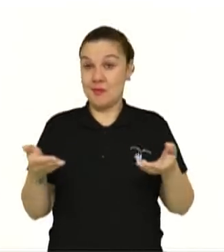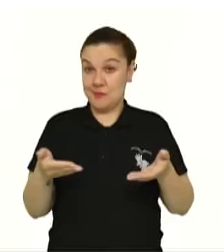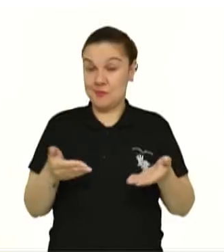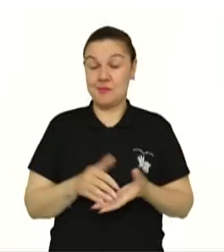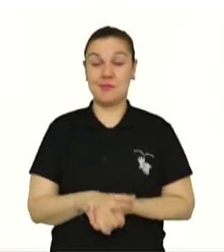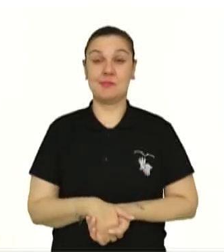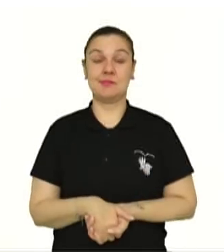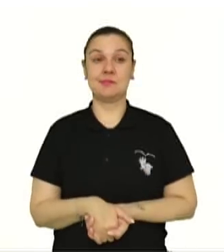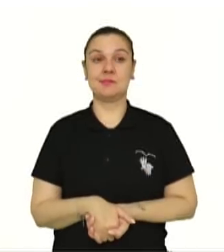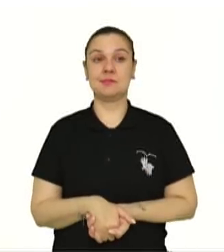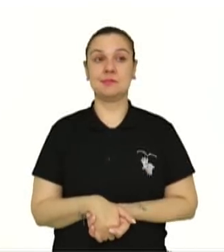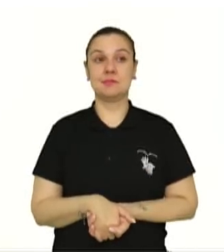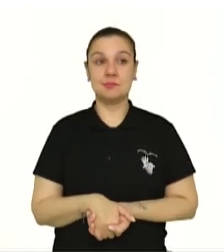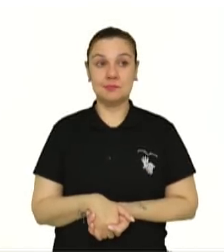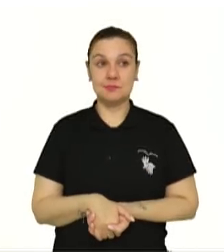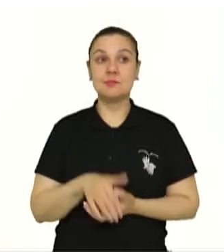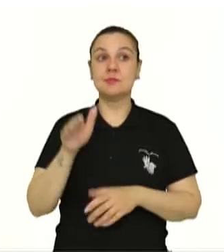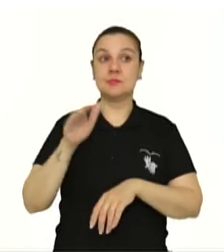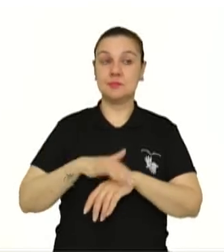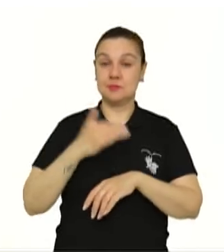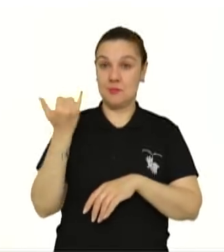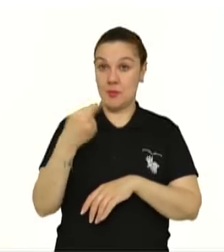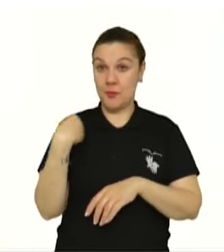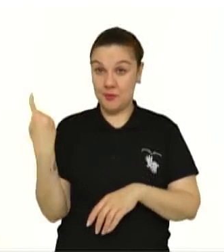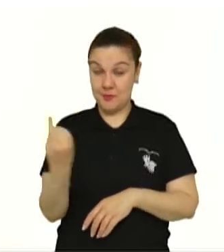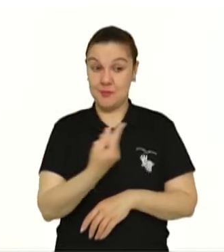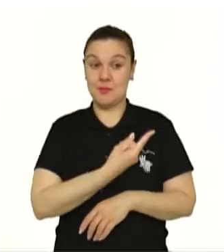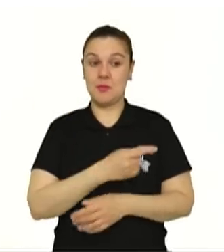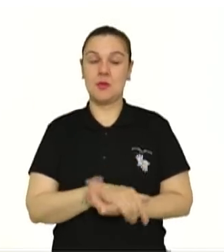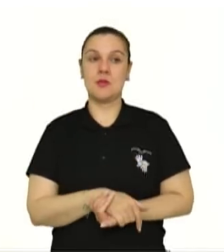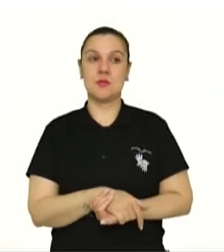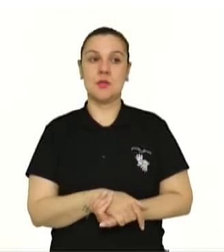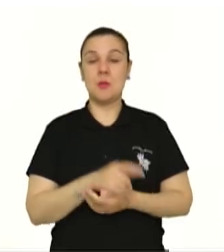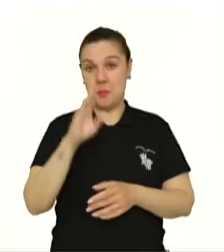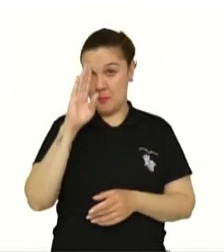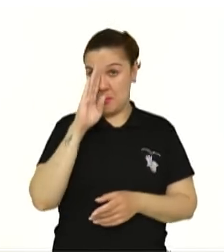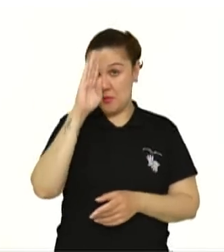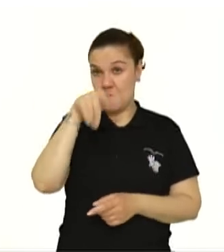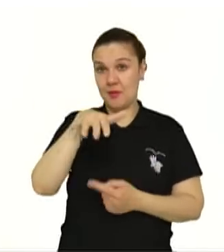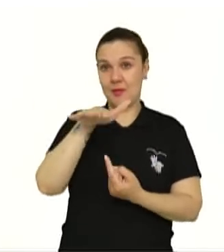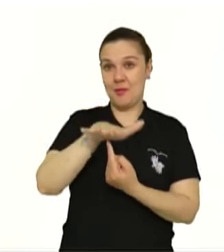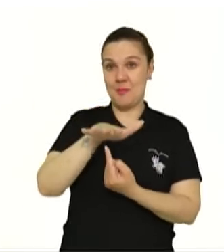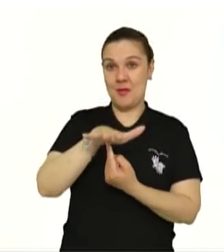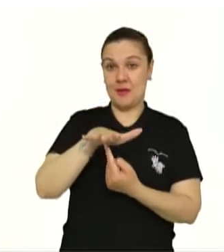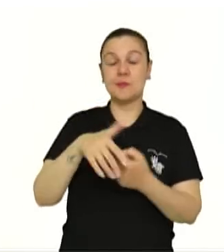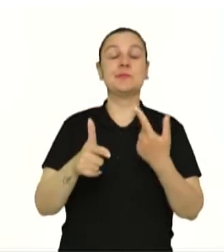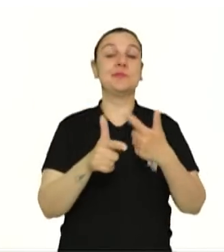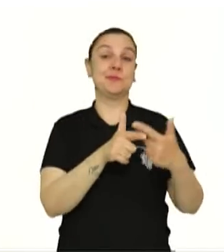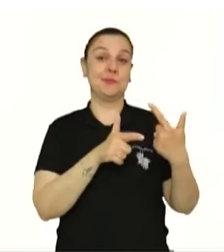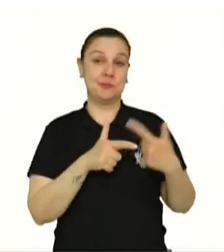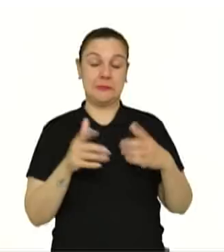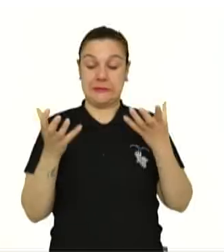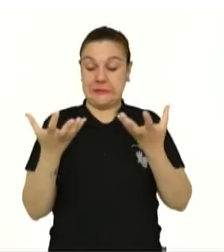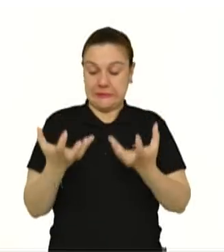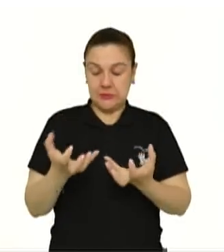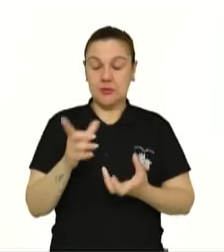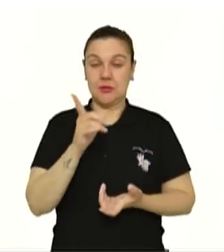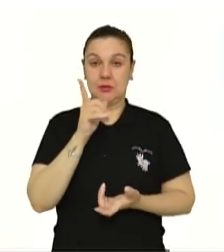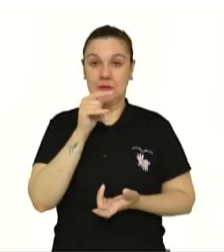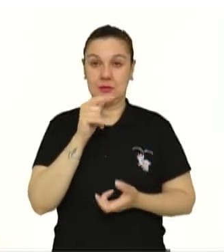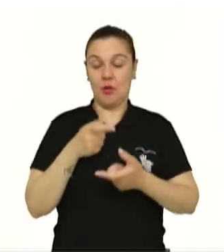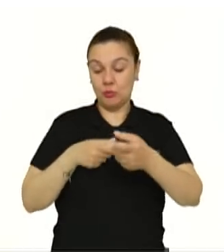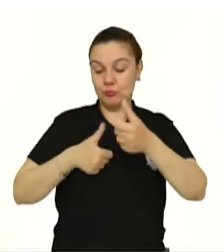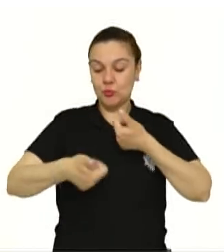atual, né? Uma temática bem importante para nós, aqui principalmente do estado do Paraná, que estamos passando por esse momento